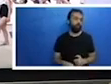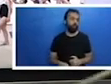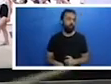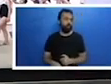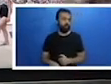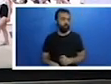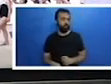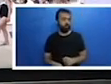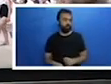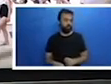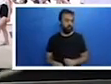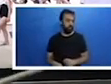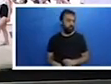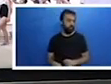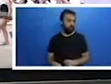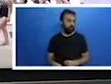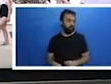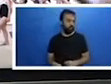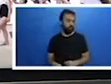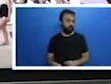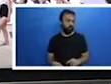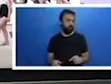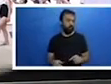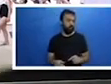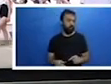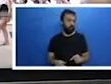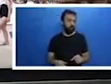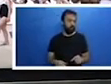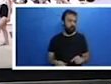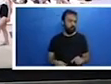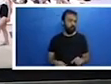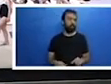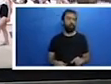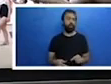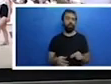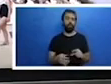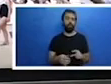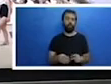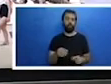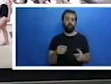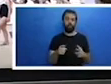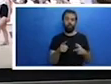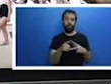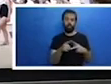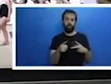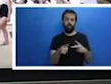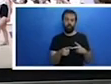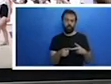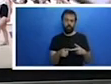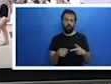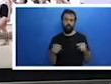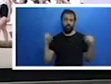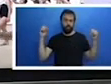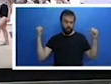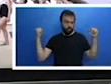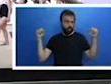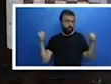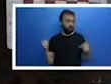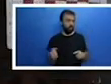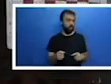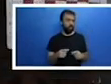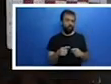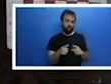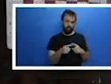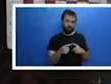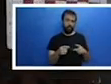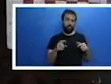é a ginástica olímpica, também chamada de ginástica artística, e a ginástica rítmica. Qual que é a diferença das 2 ginásticas? A ginástica